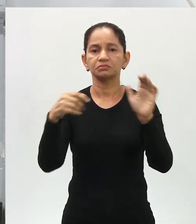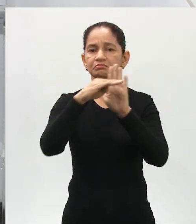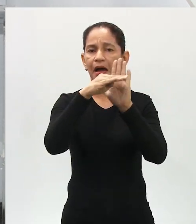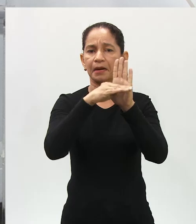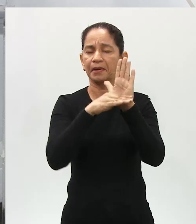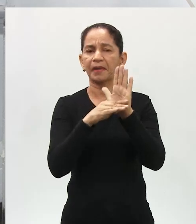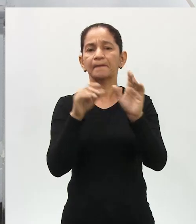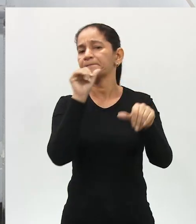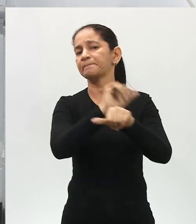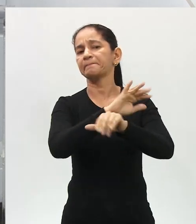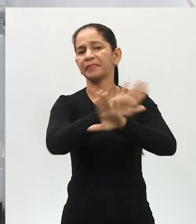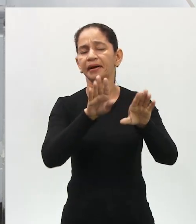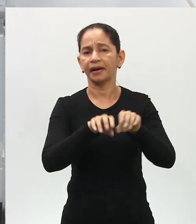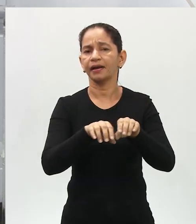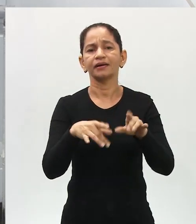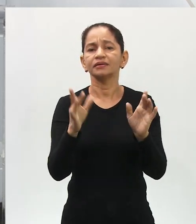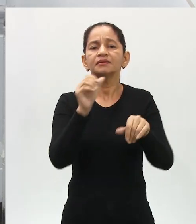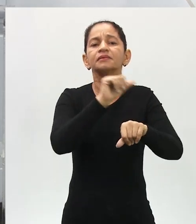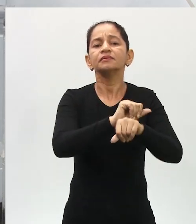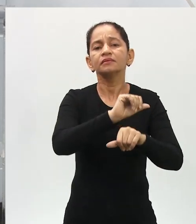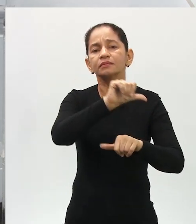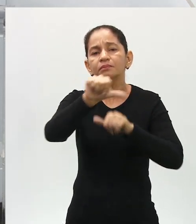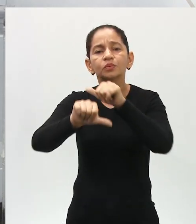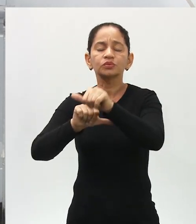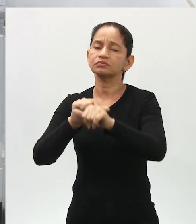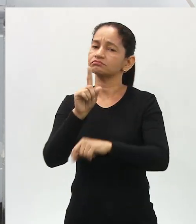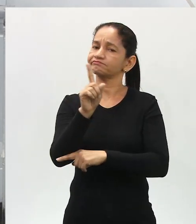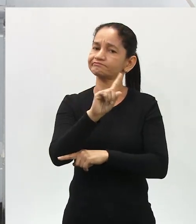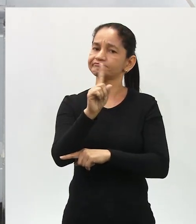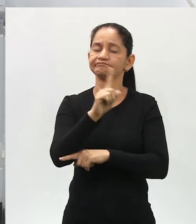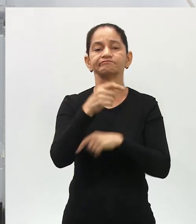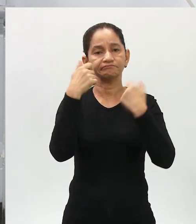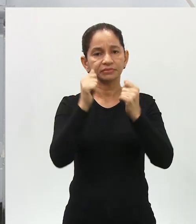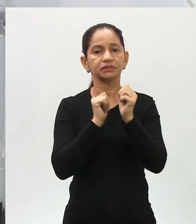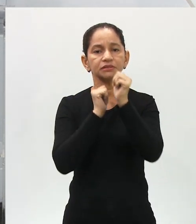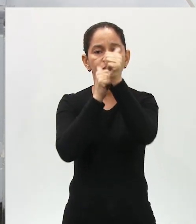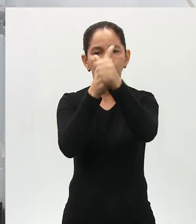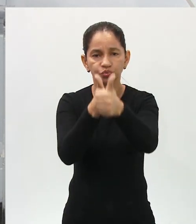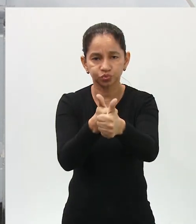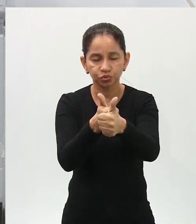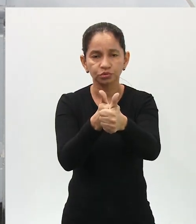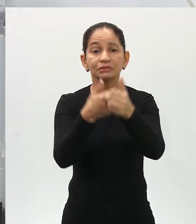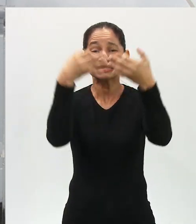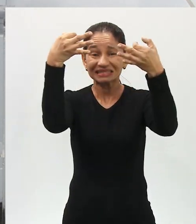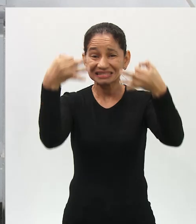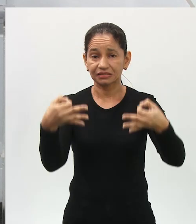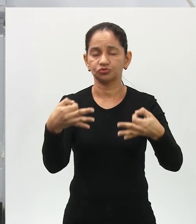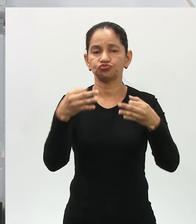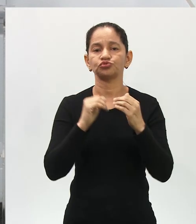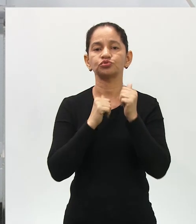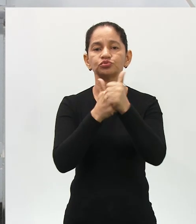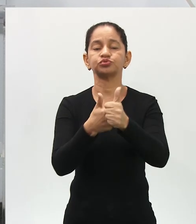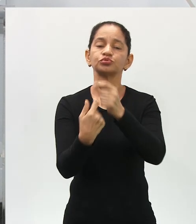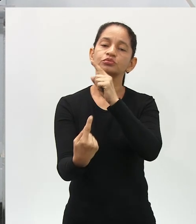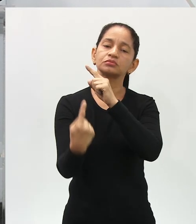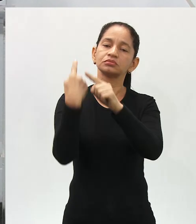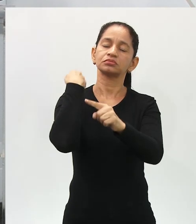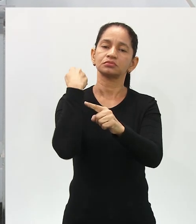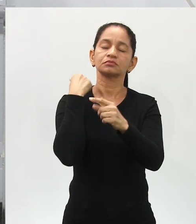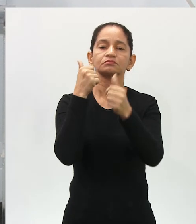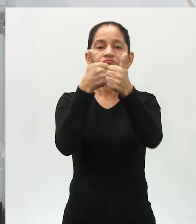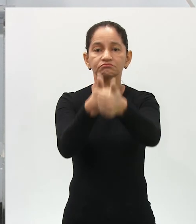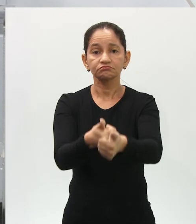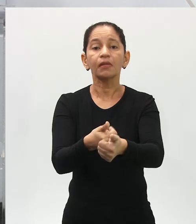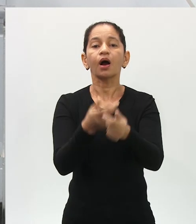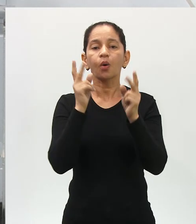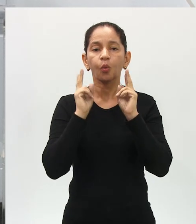tudo que está sendo feito. Então, o governo subsequente tem que seguir, tá, o plano do seu antecessor,